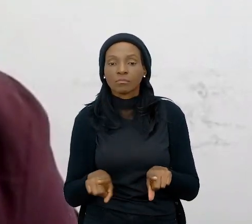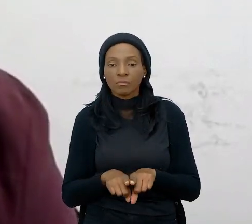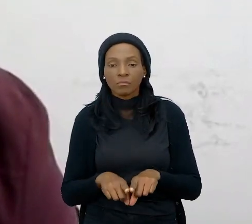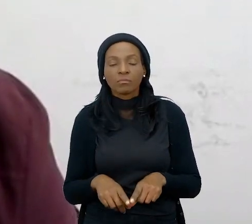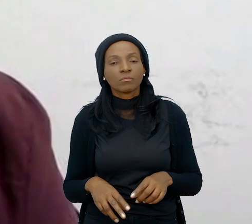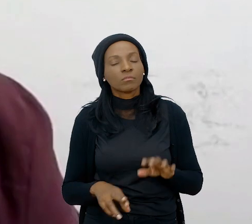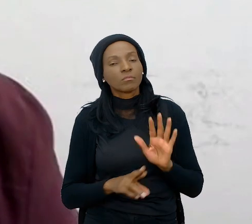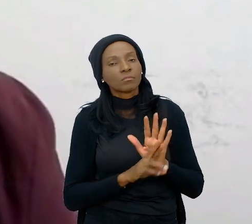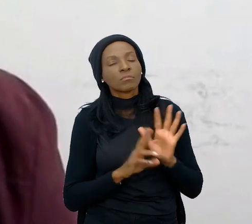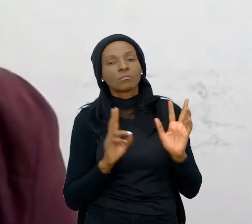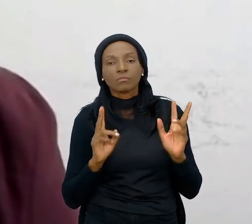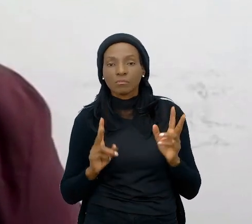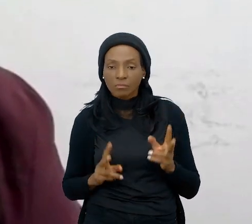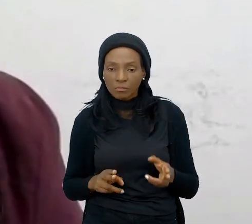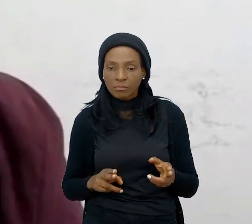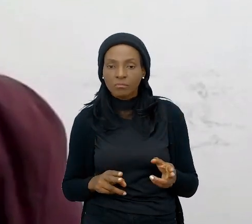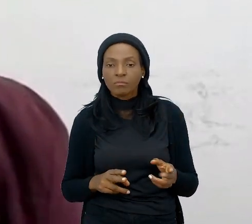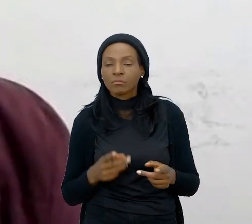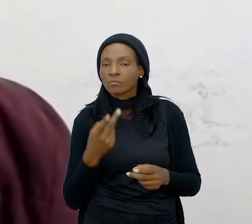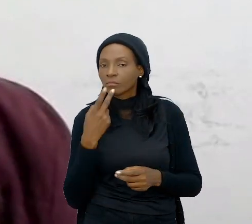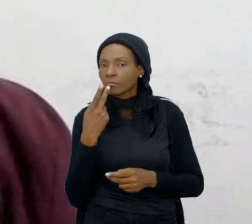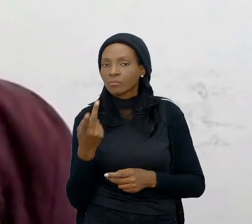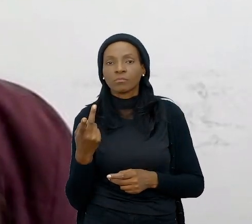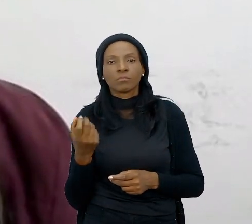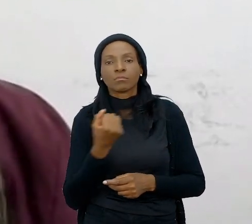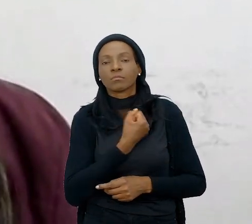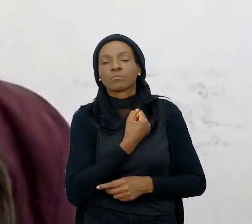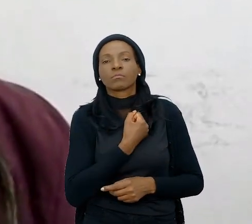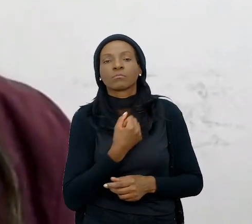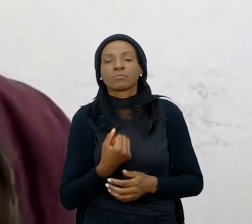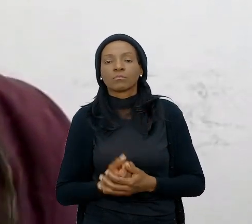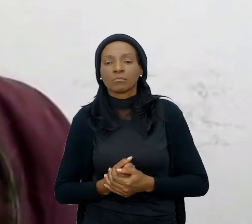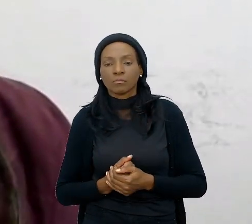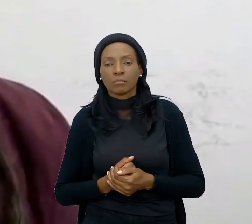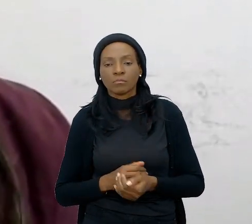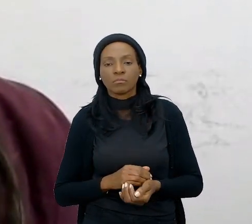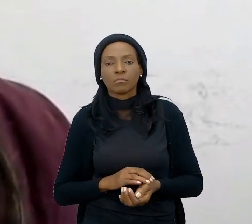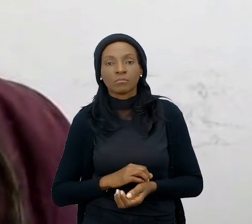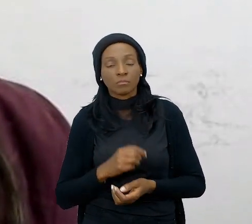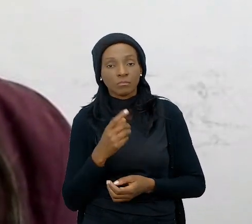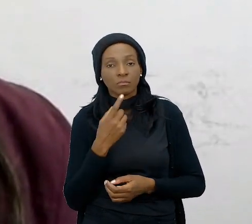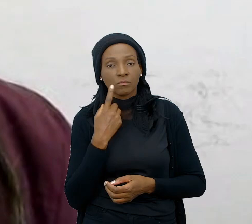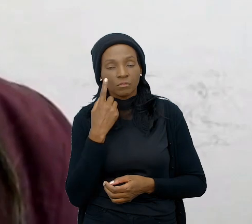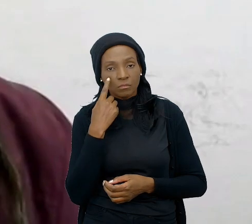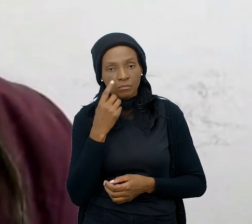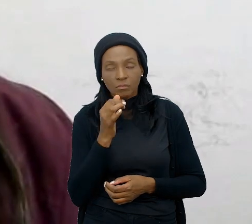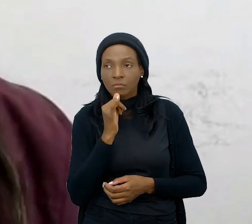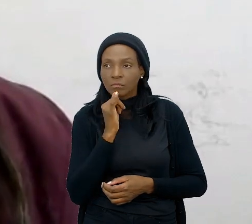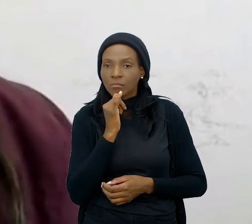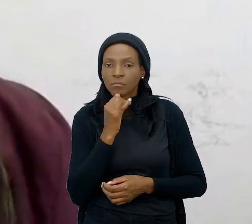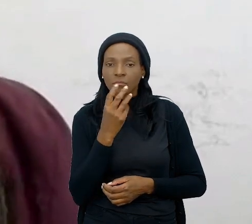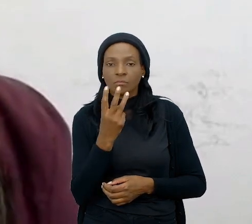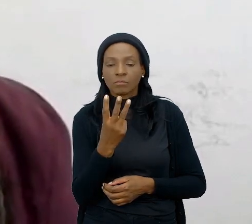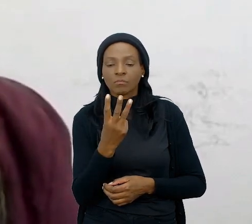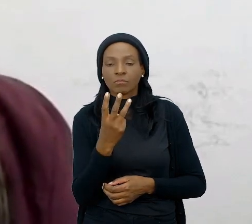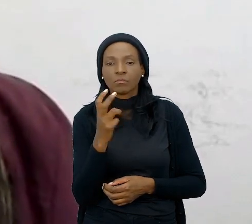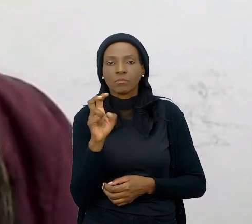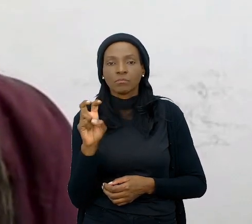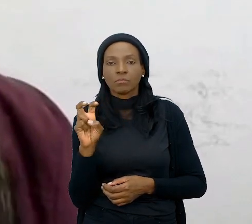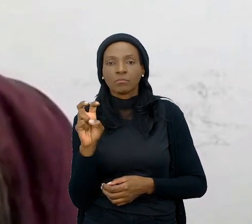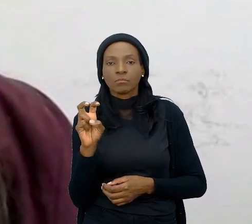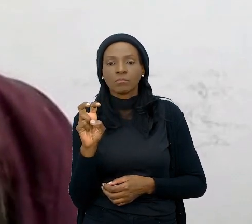da mesma maneira que falamos esses números, né? Então, veja um exemplo, né? O número